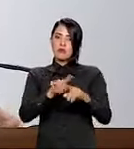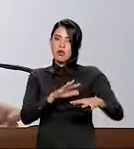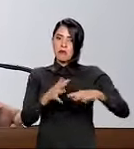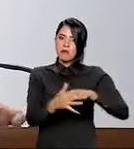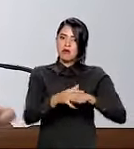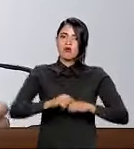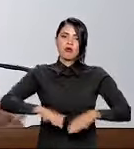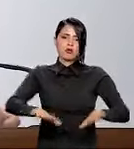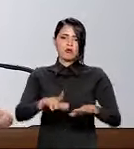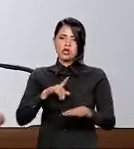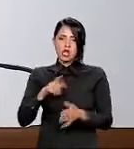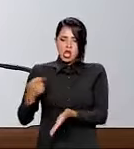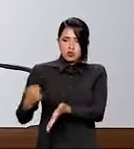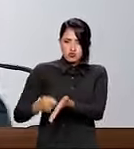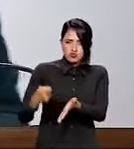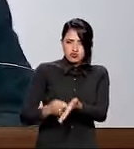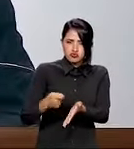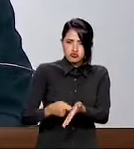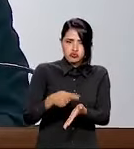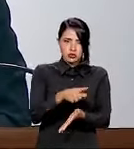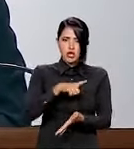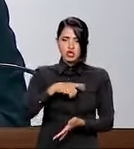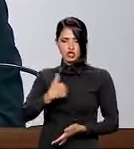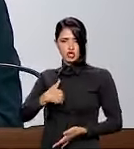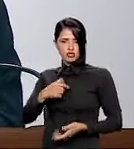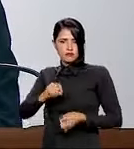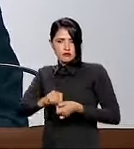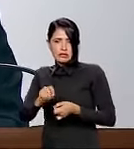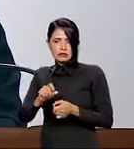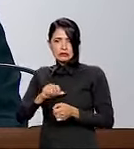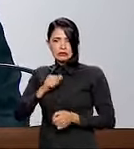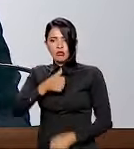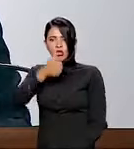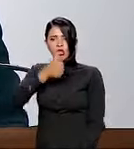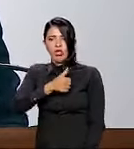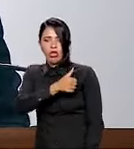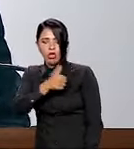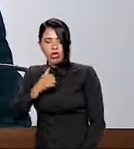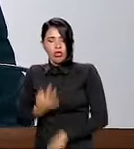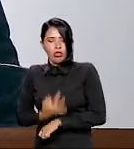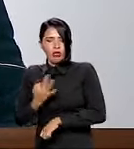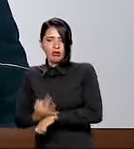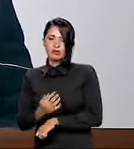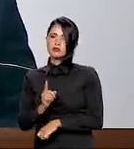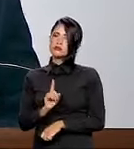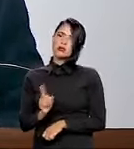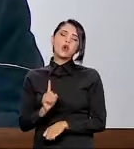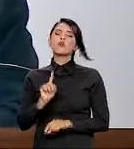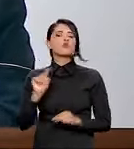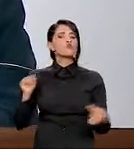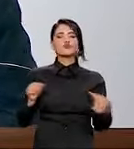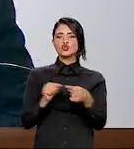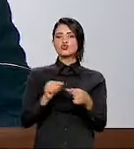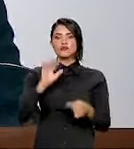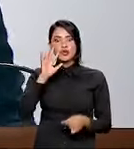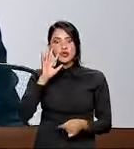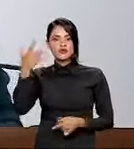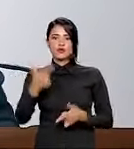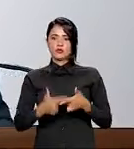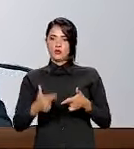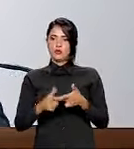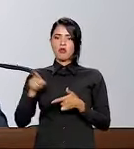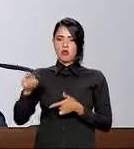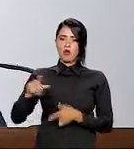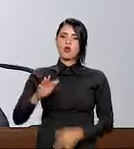que não exija que a Argentina faça, sabe, um sacrifício insuportável para resolver os problemas com o